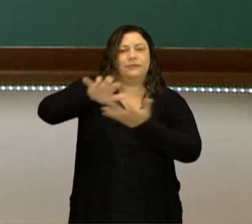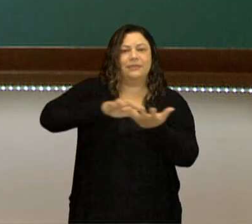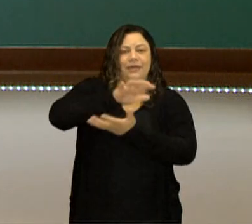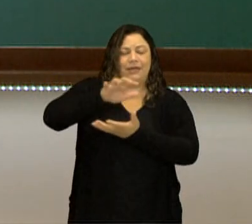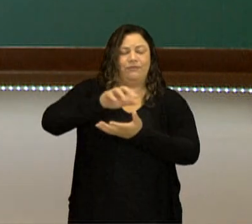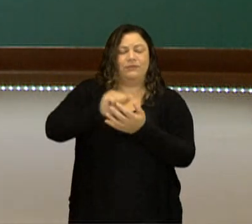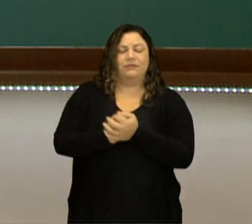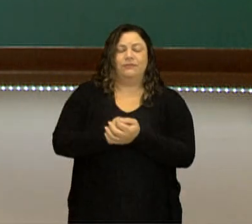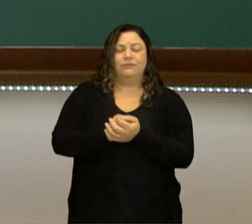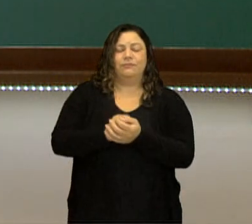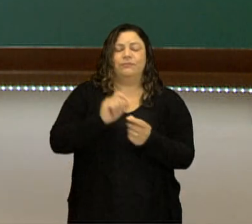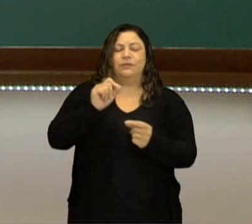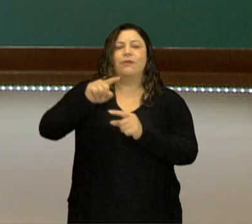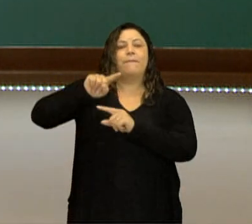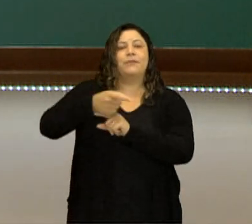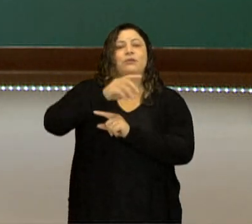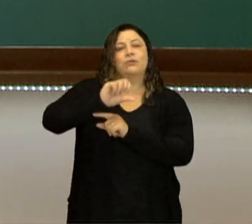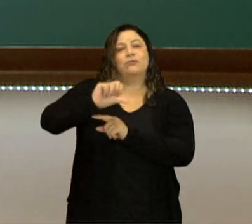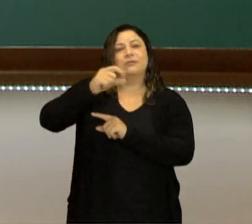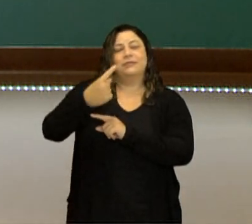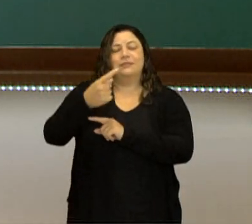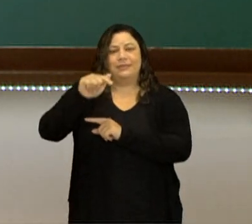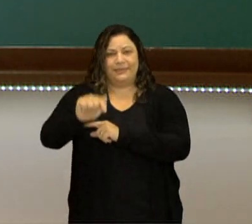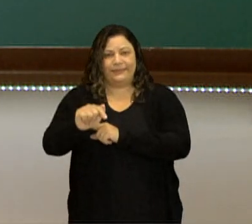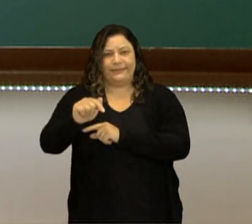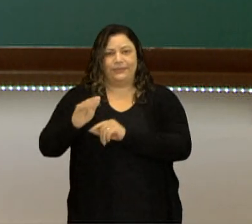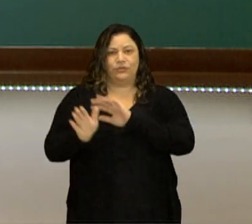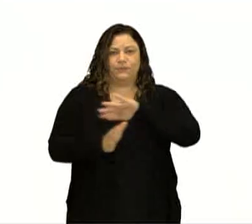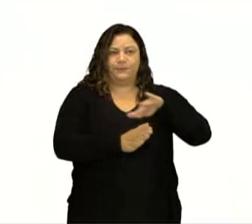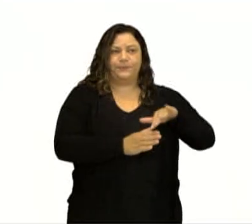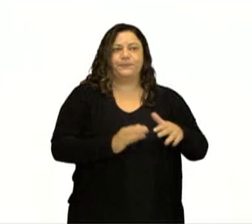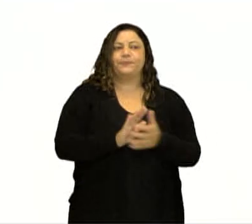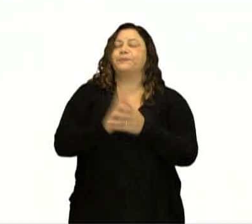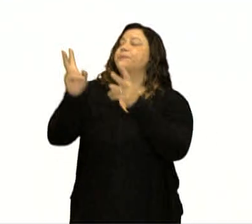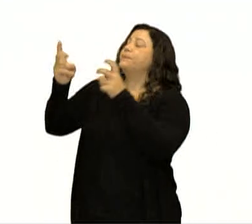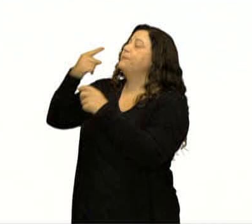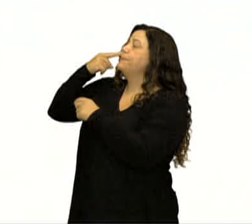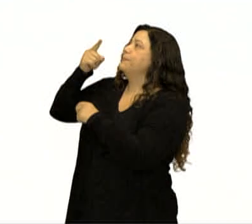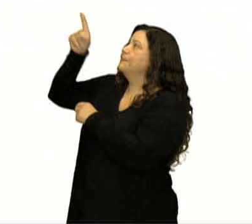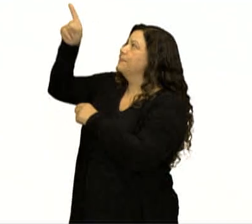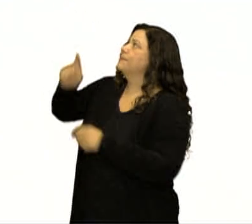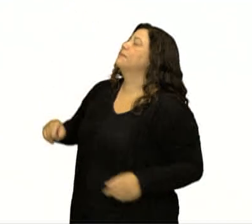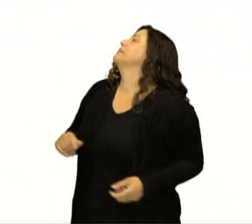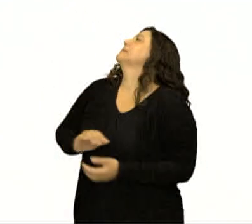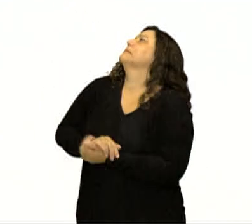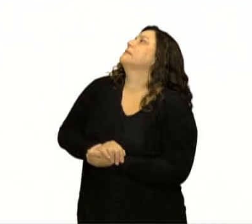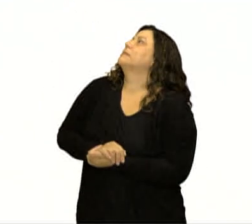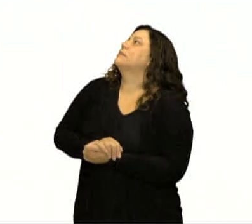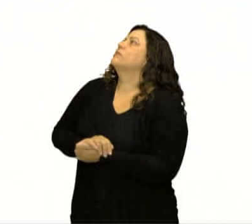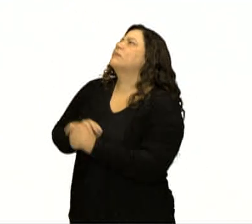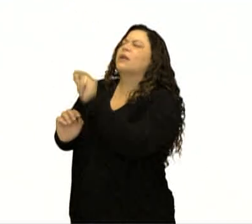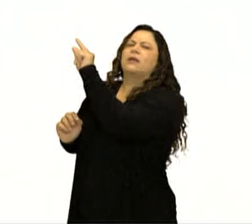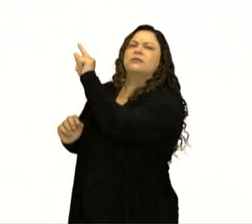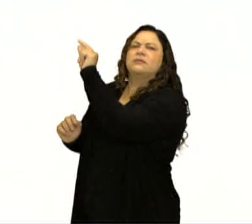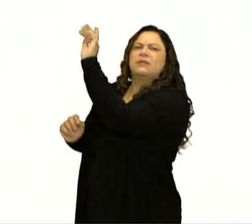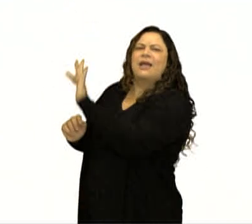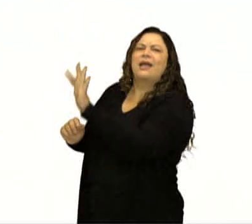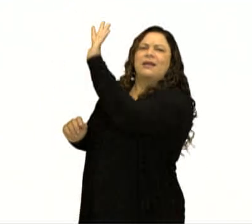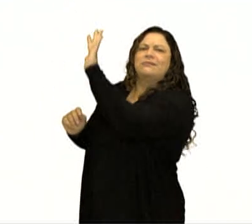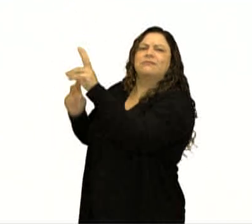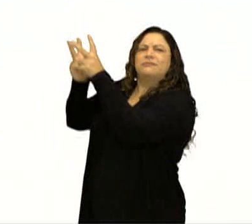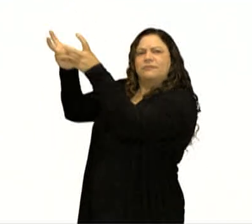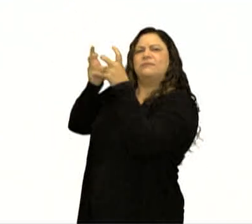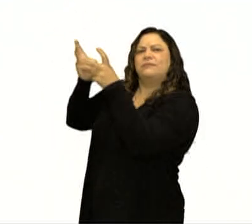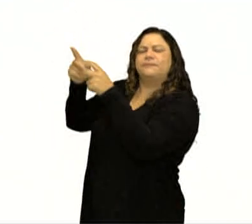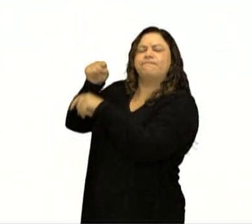1917. Bom, esse ser dessa foto, essa figura, foi uma figura muito